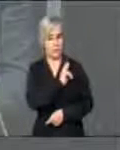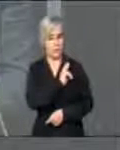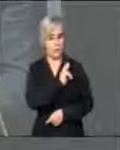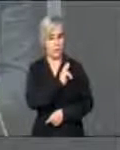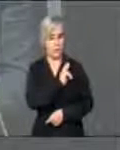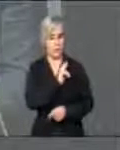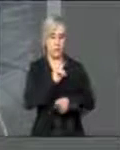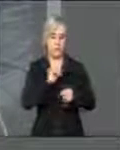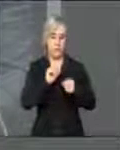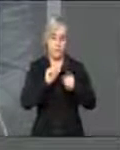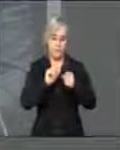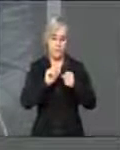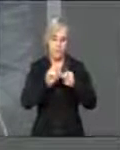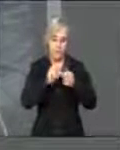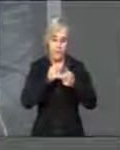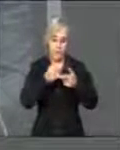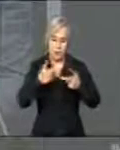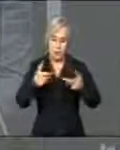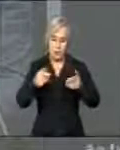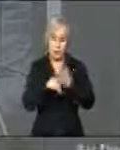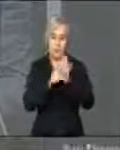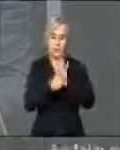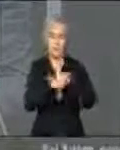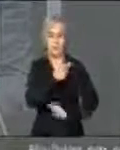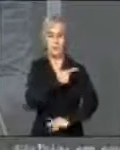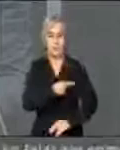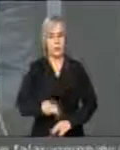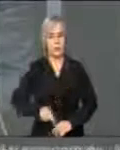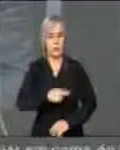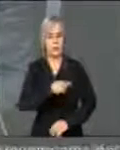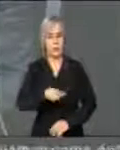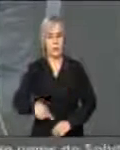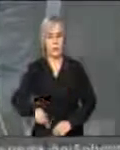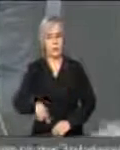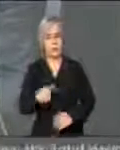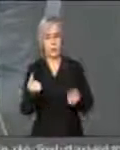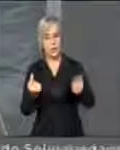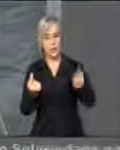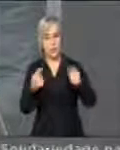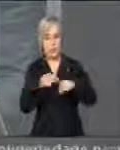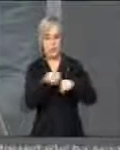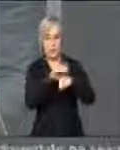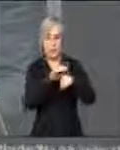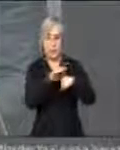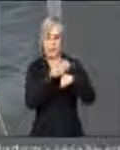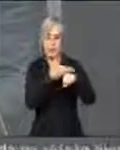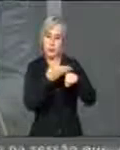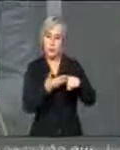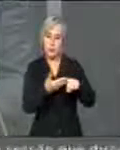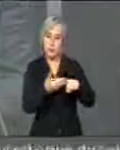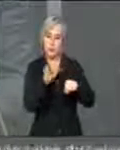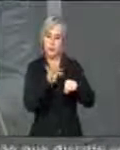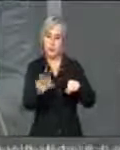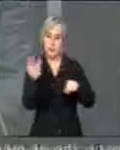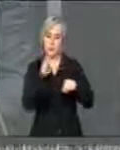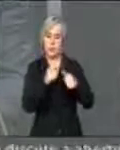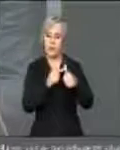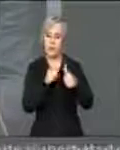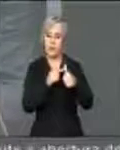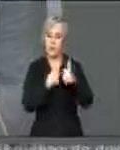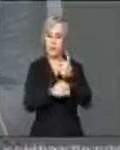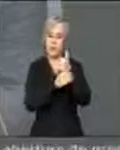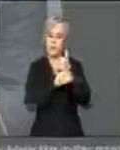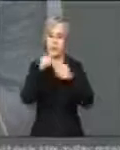da República que atentem contra a Constituição Federal e especialmente contra a segurança interna